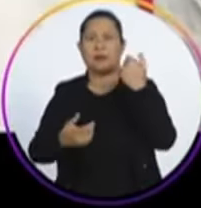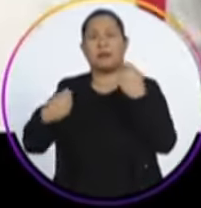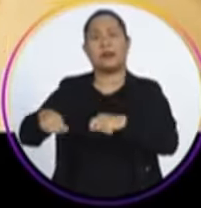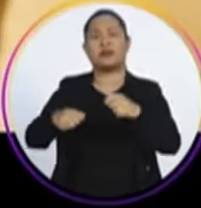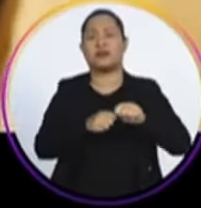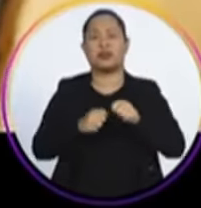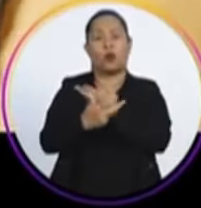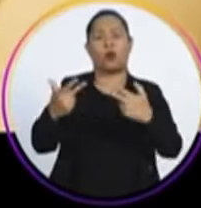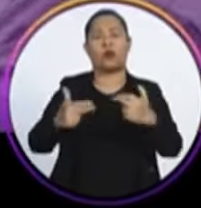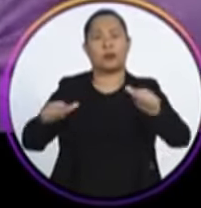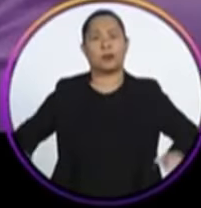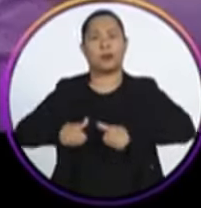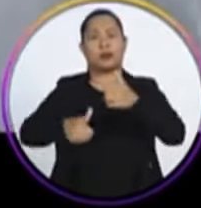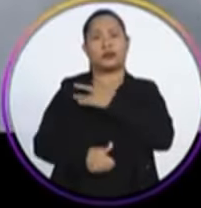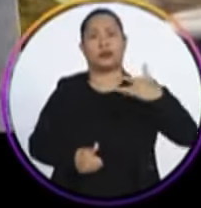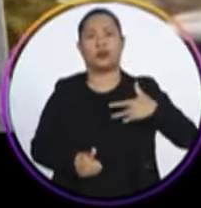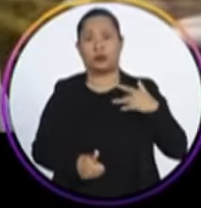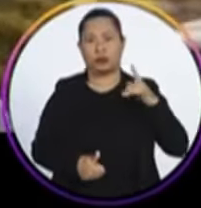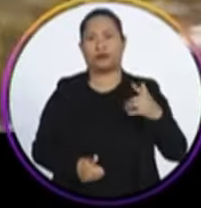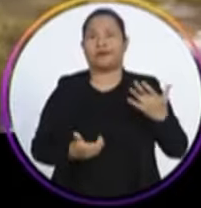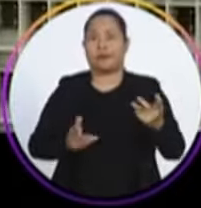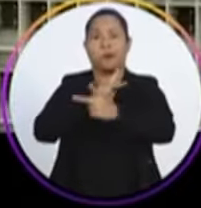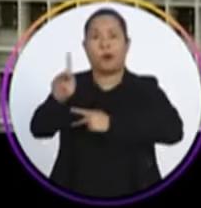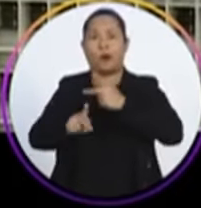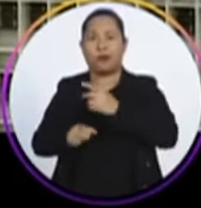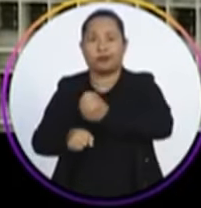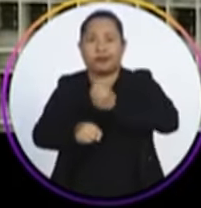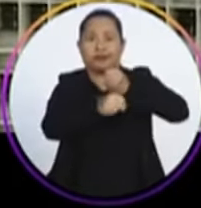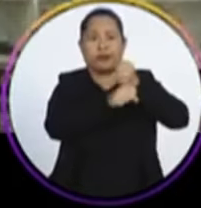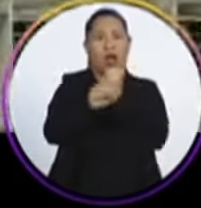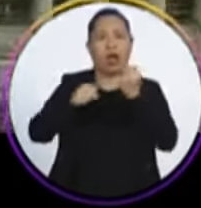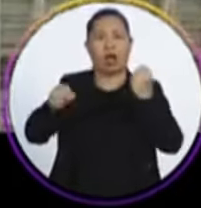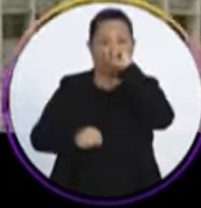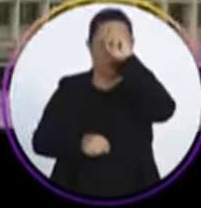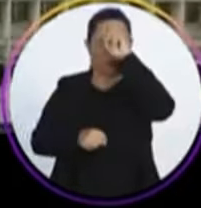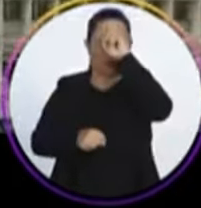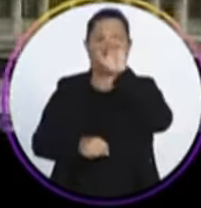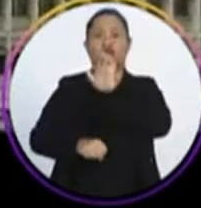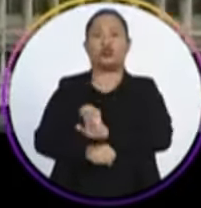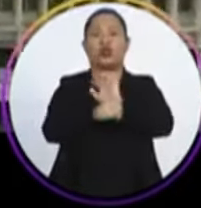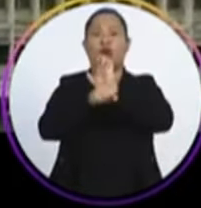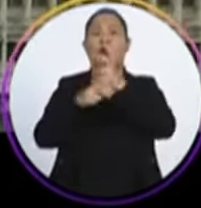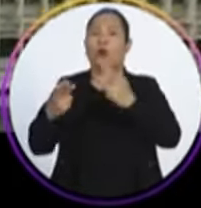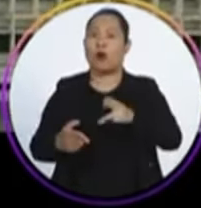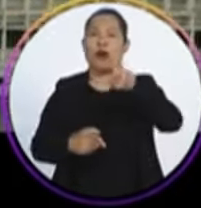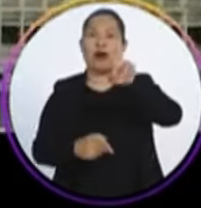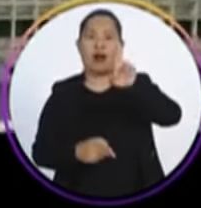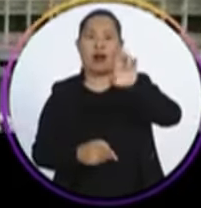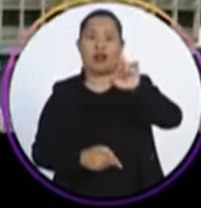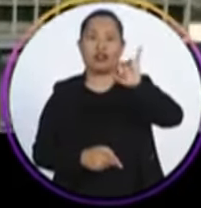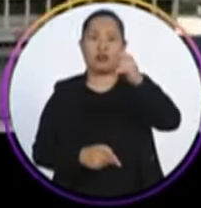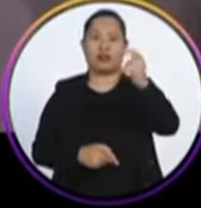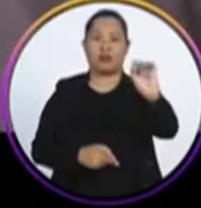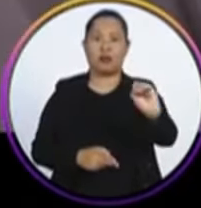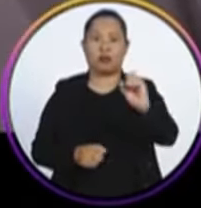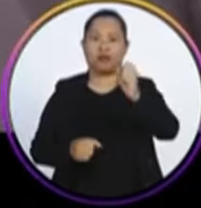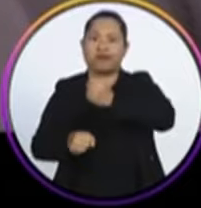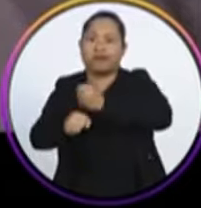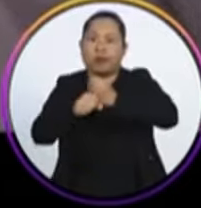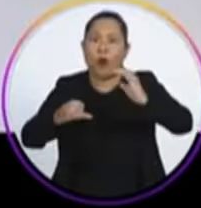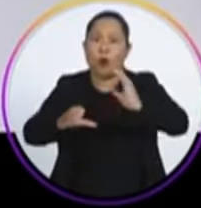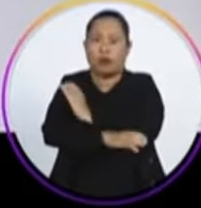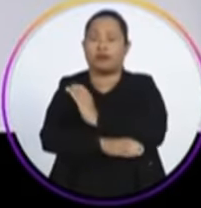sabe o que precisa ser feito para melhorar a saúde da nossa gente. Vai reformar grandes hospitais estaduais, como o da Restauração. Concluir as